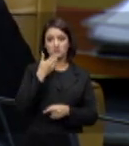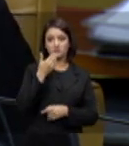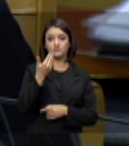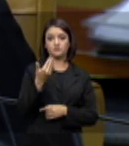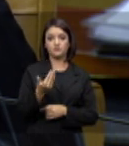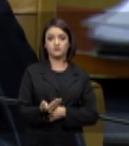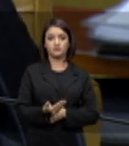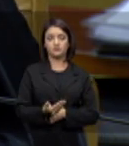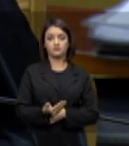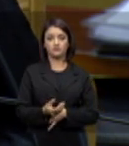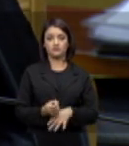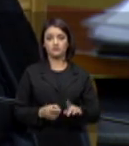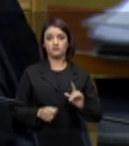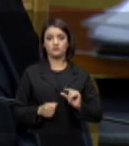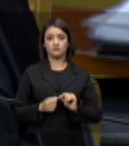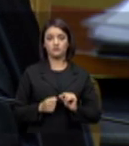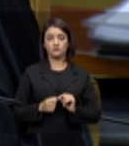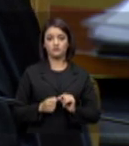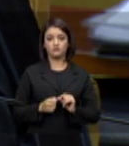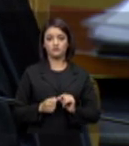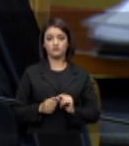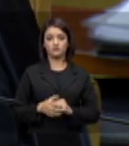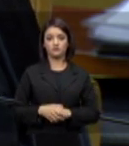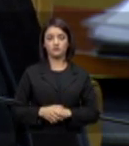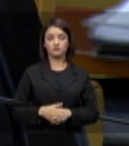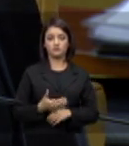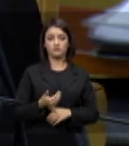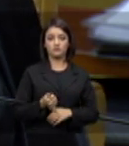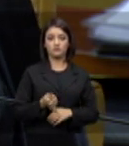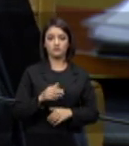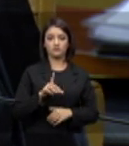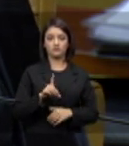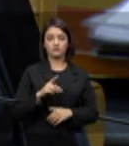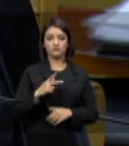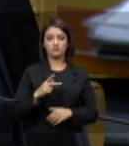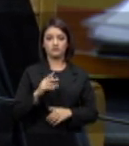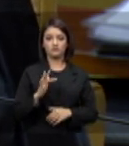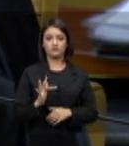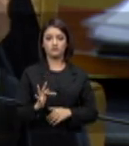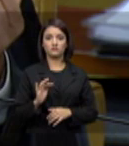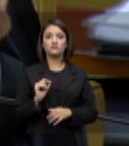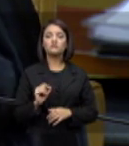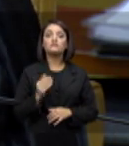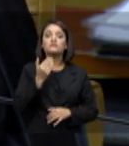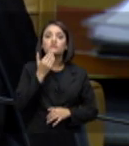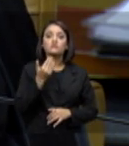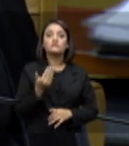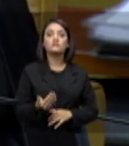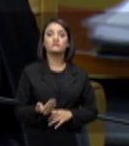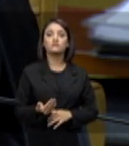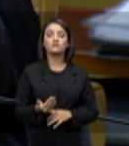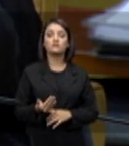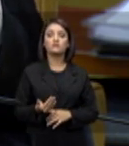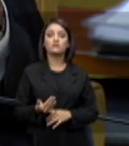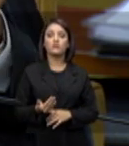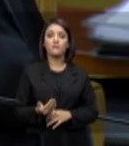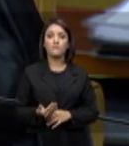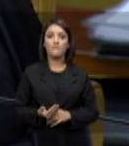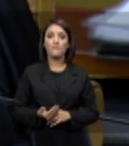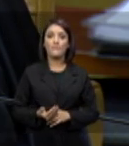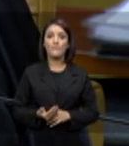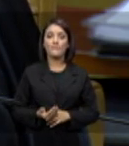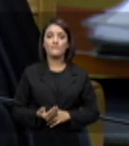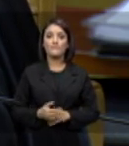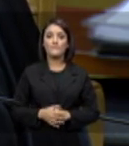foi feito na própria adpf que era um pedido de declaração do